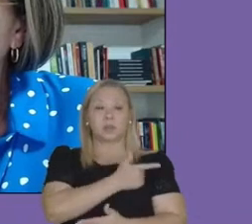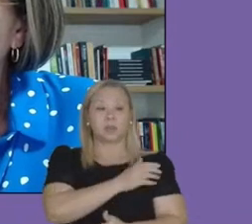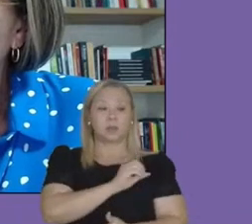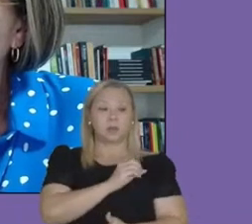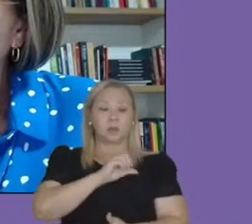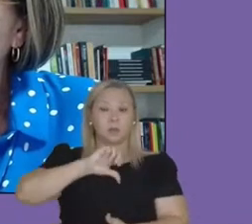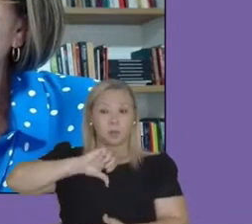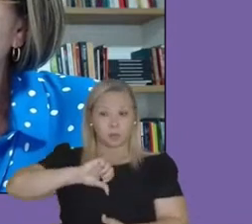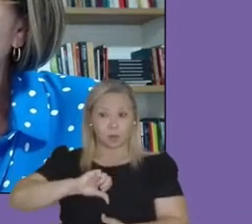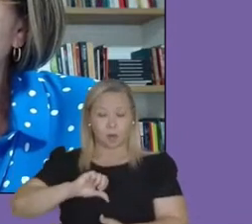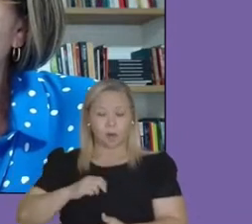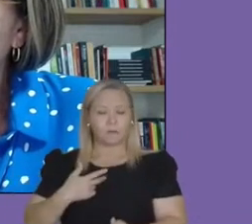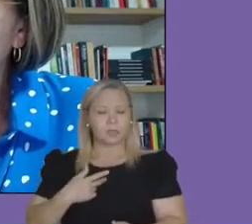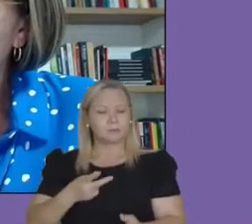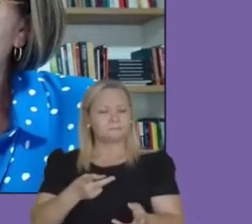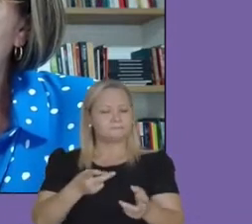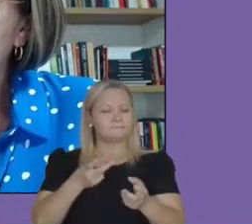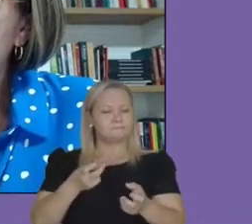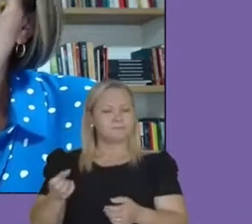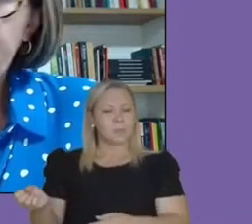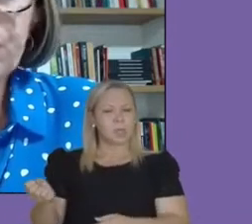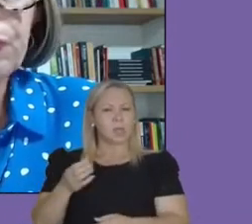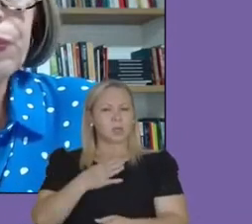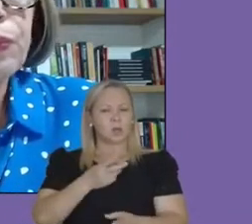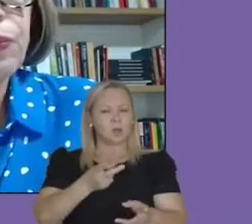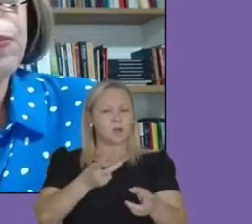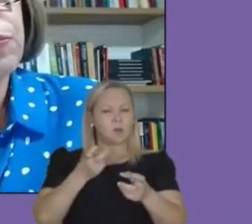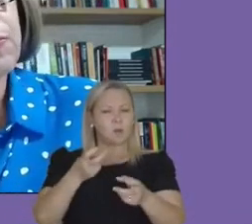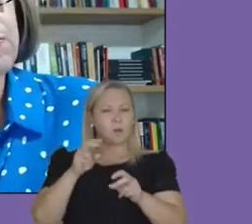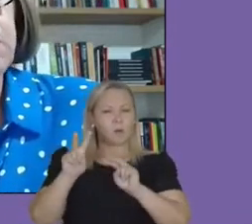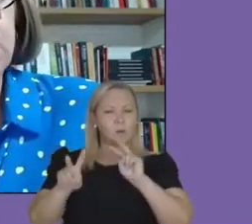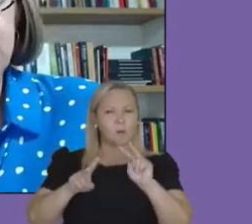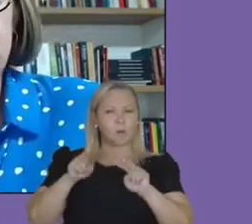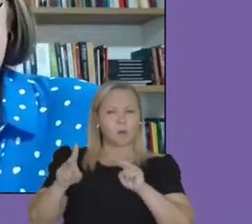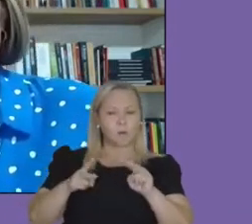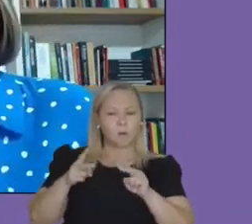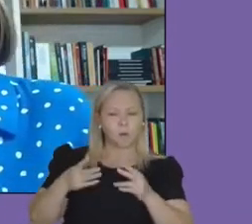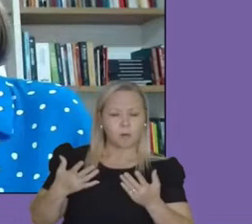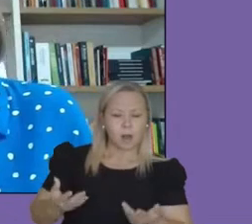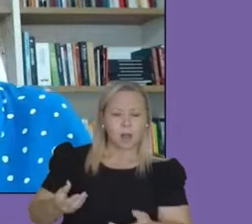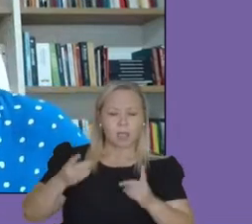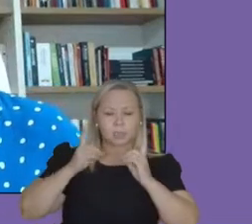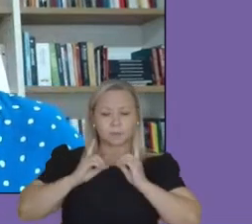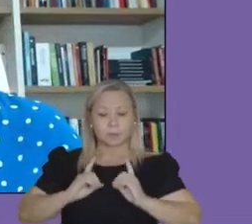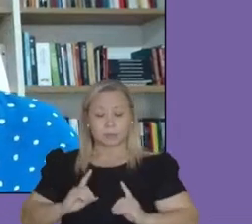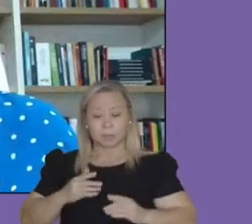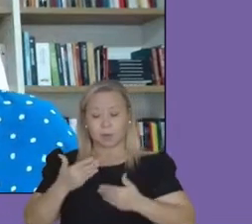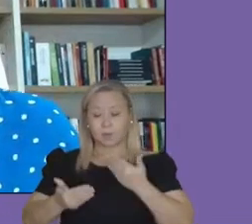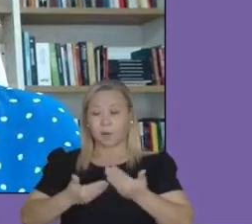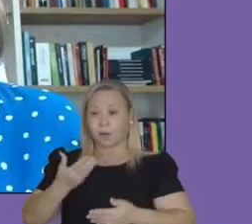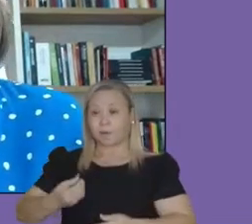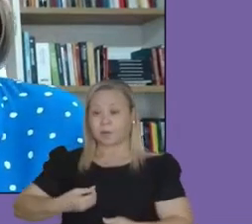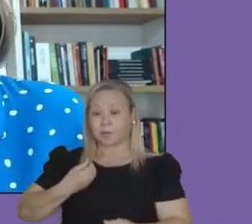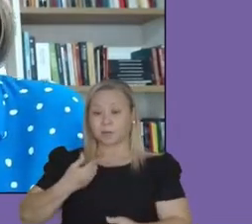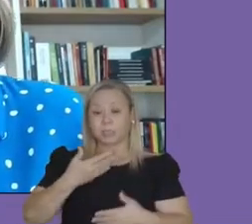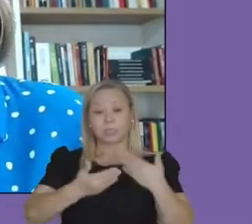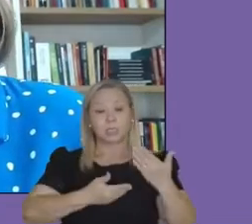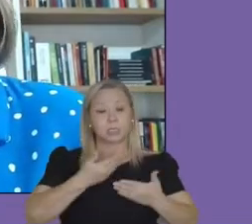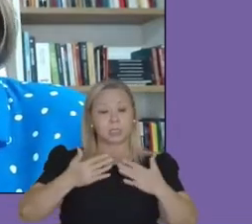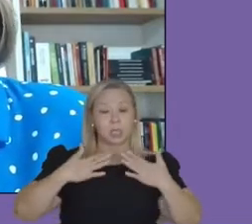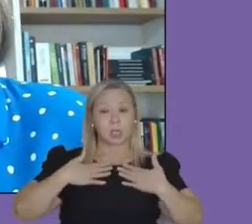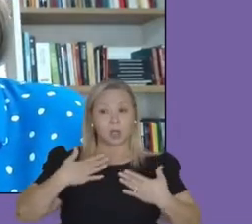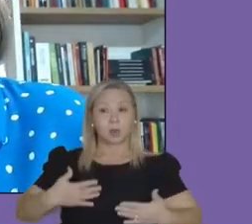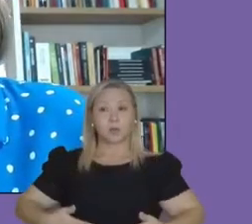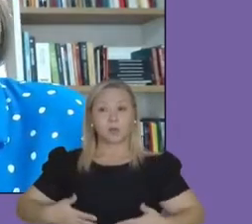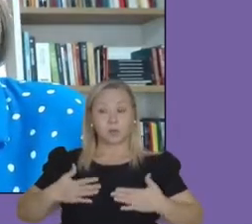a deficiência, que envolve na vida das pessoas a interação do corpo com o meio,